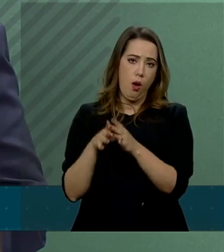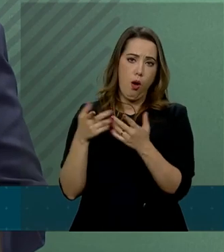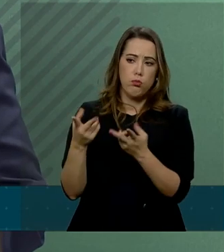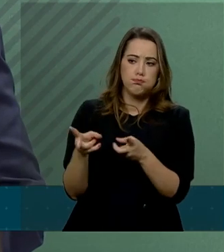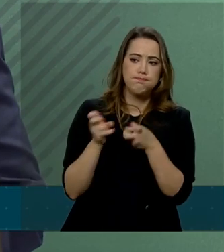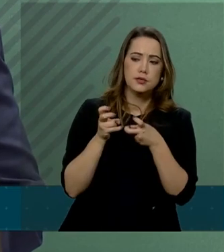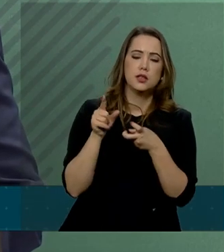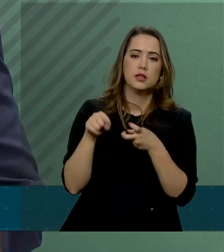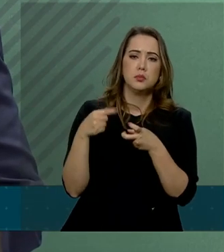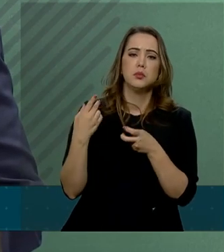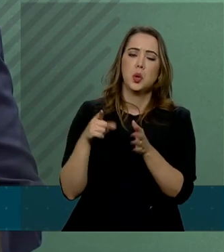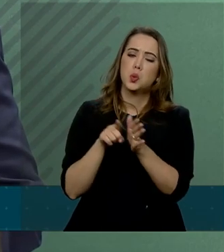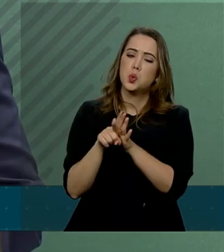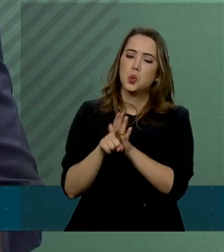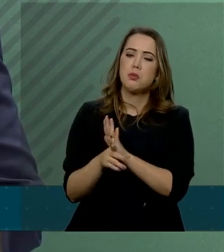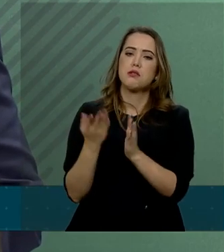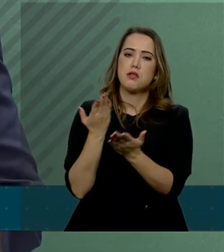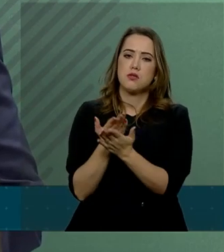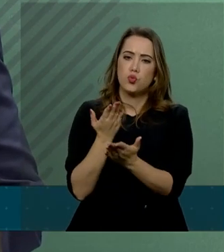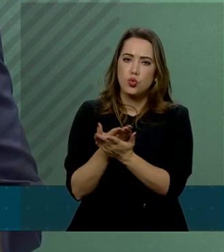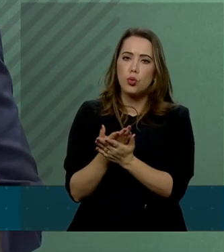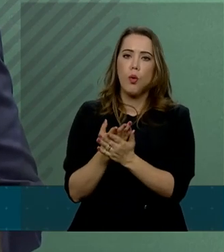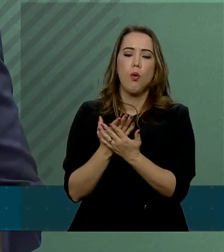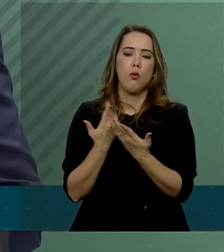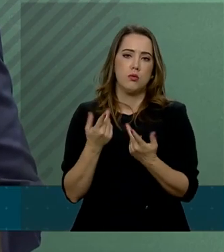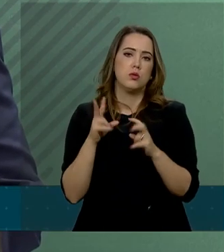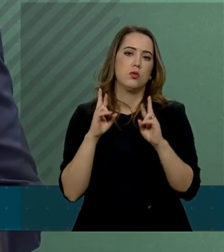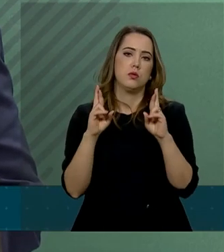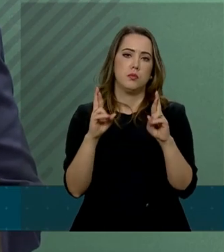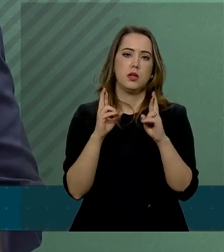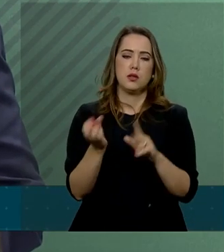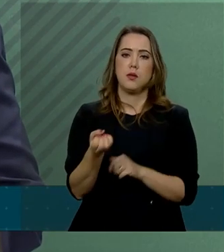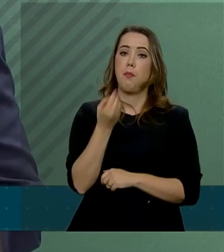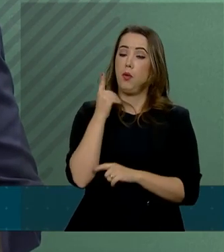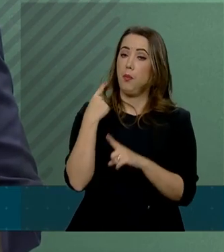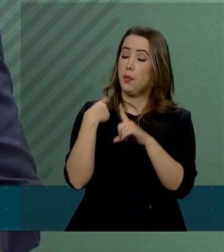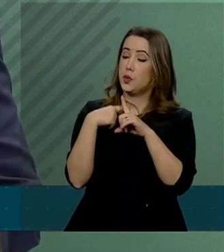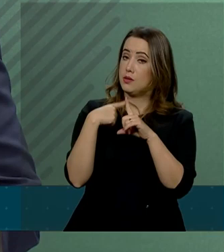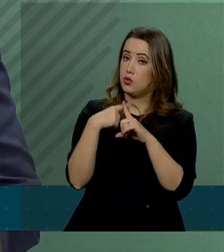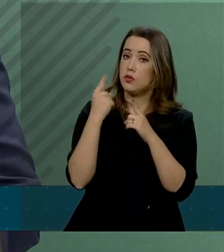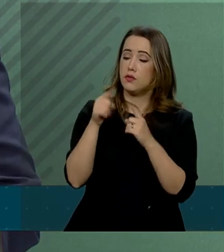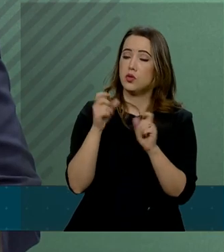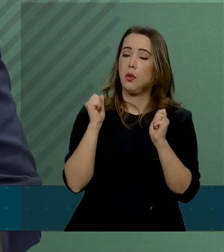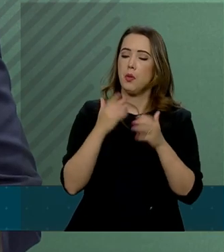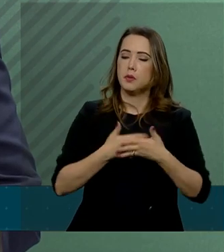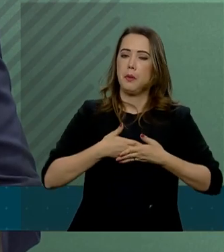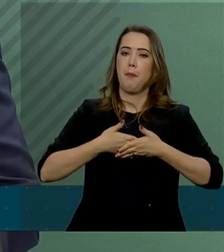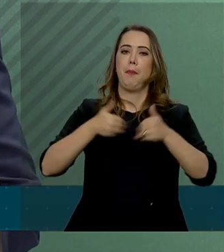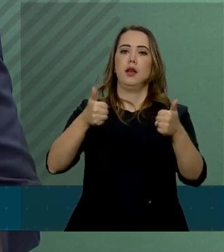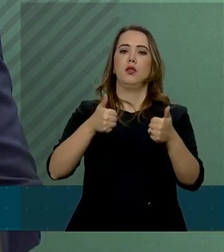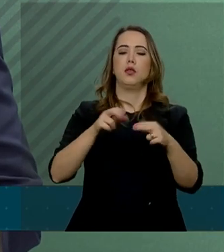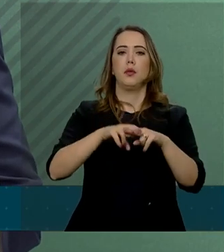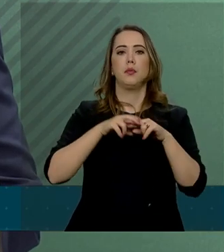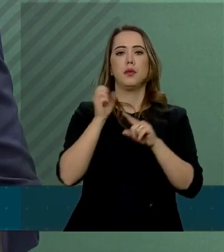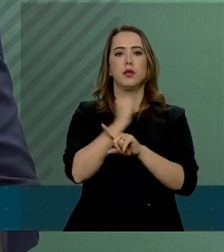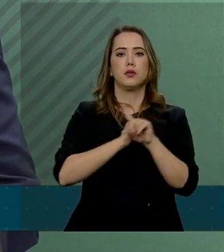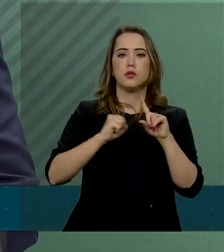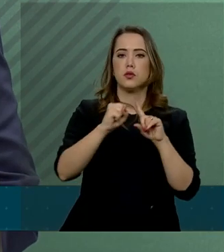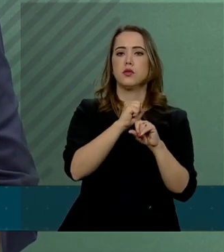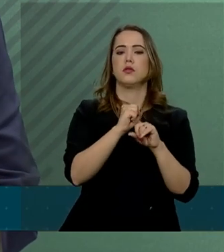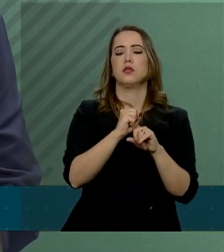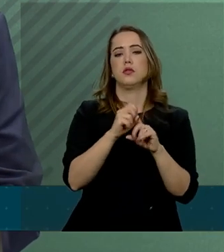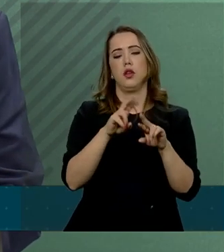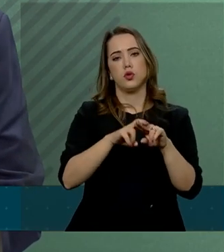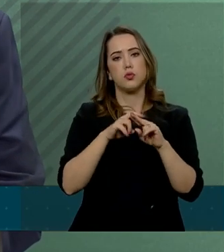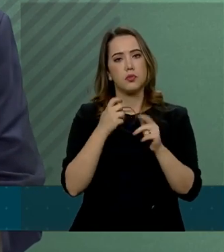avançou nesse sentido nós temos uma expectativa muito positiva de que isso possa reverbera em prol da sociedade em prol da